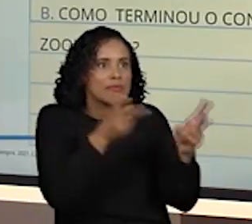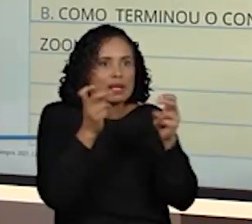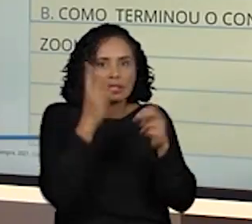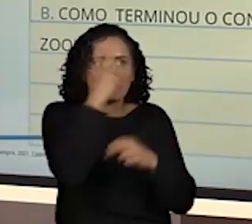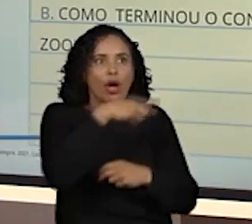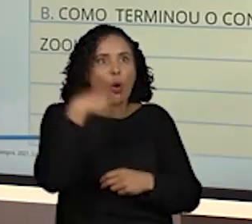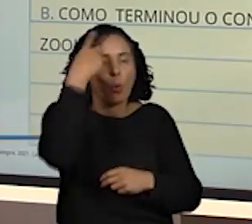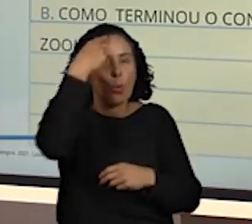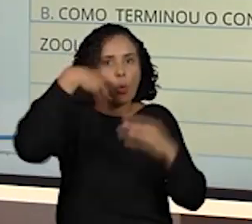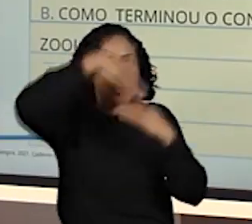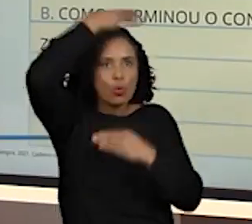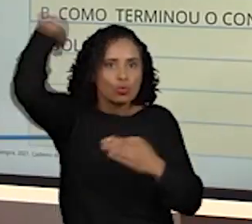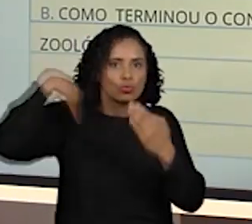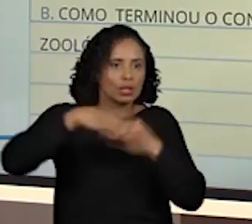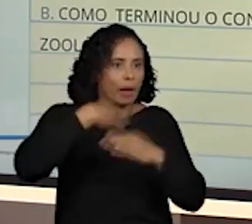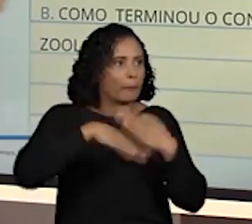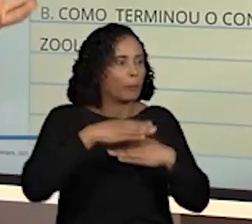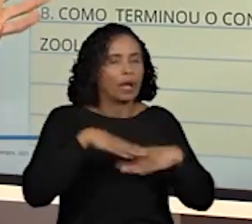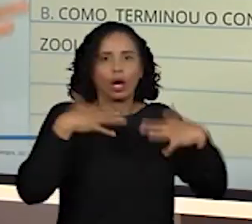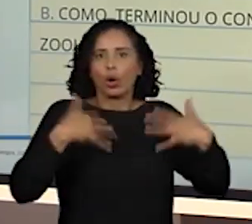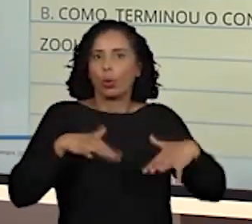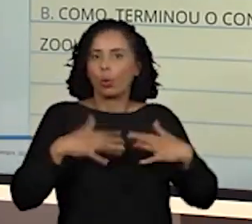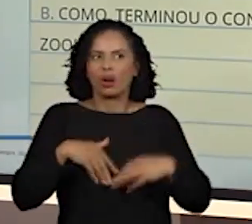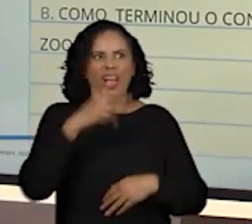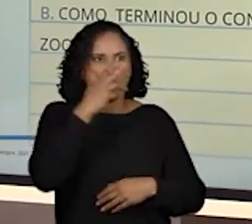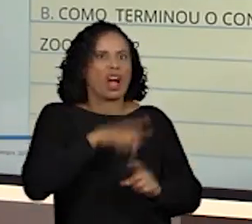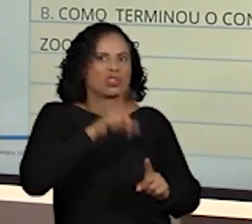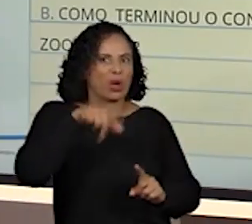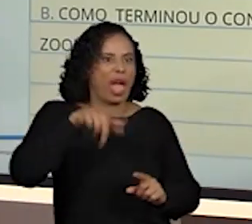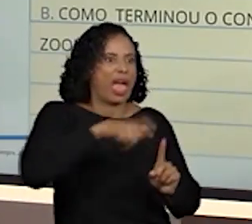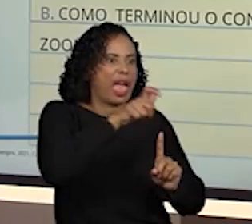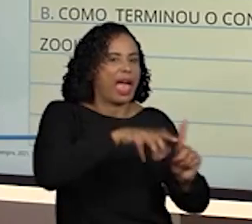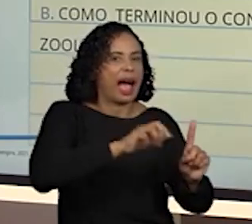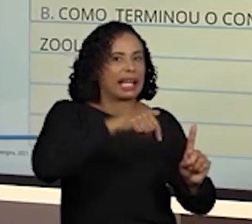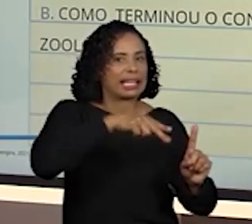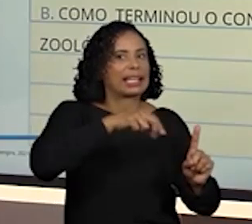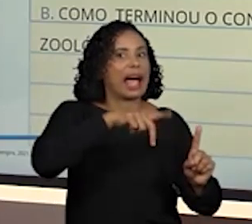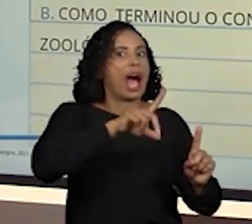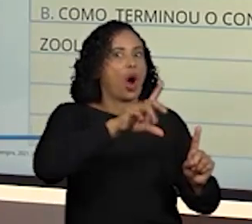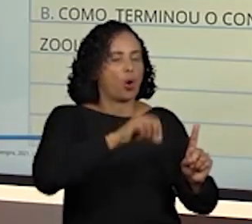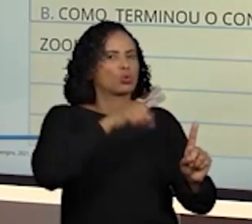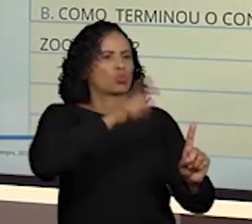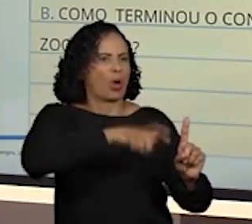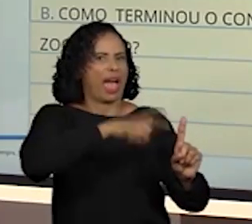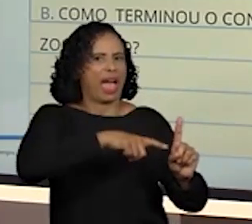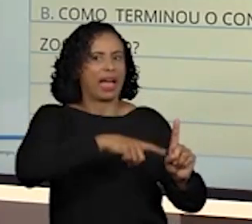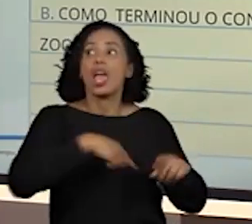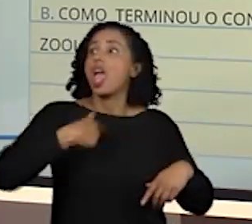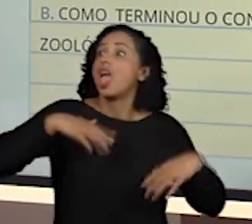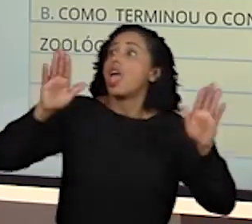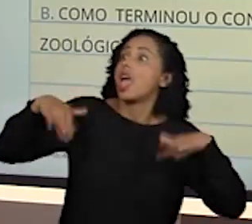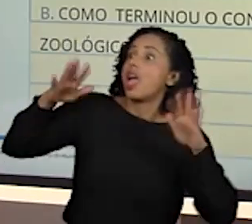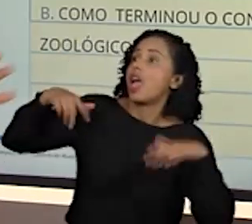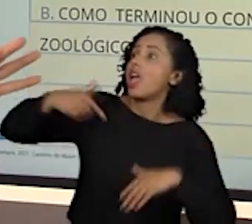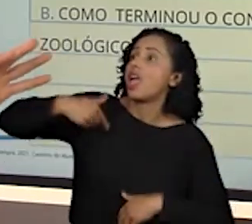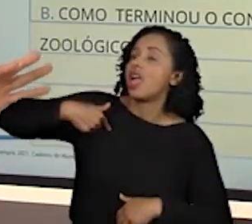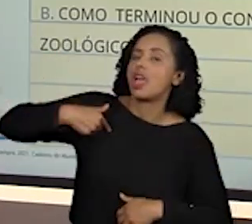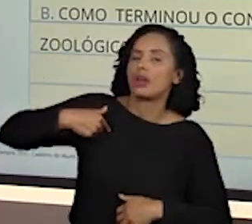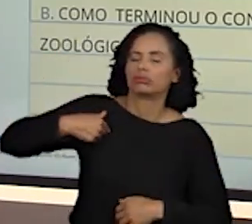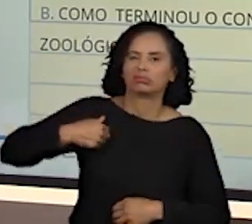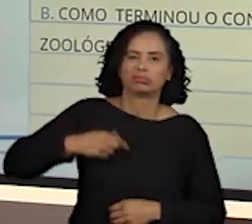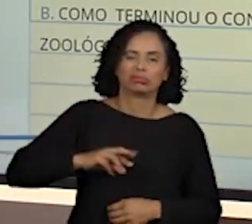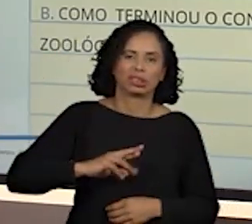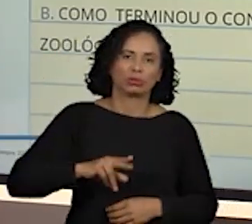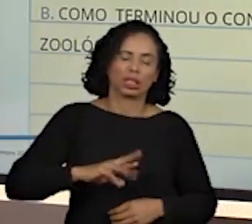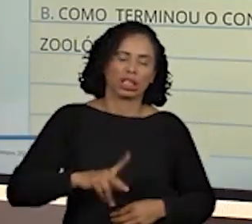o seu Aguinaldo. O seu Aguinaldo vai até afirmar, olha, sou eu mesmo. E foi nada disso,